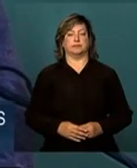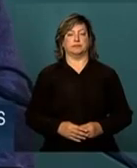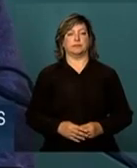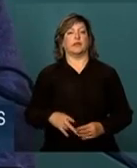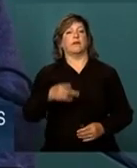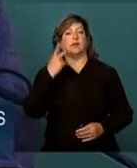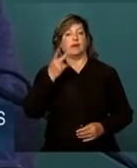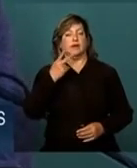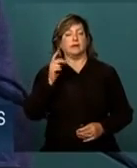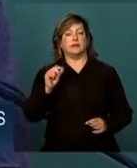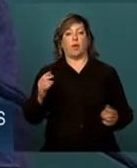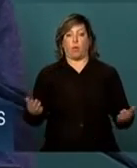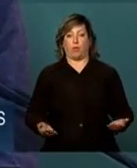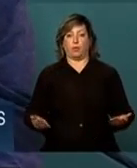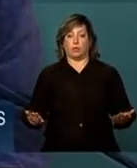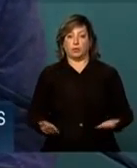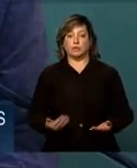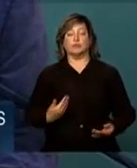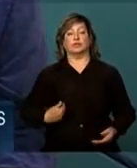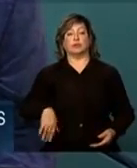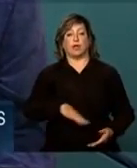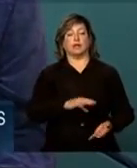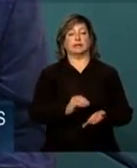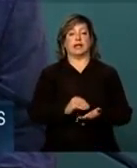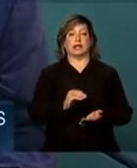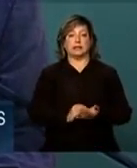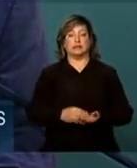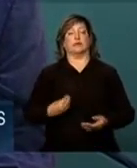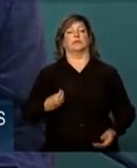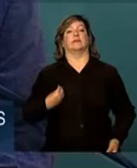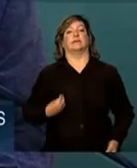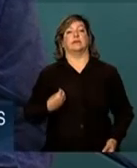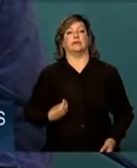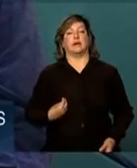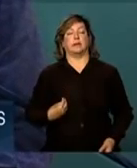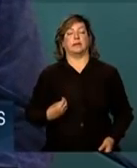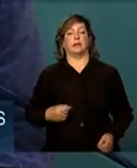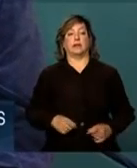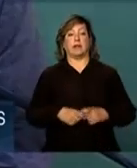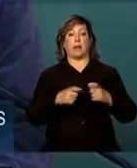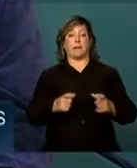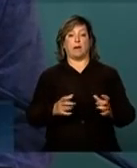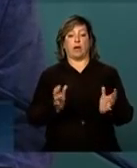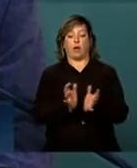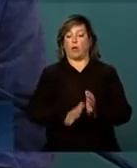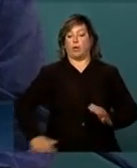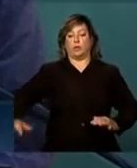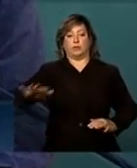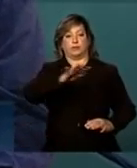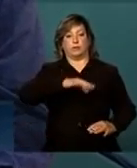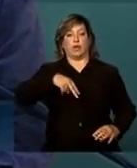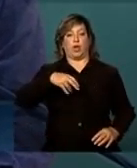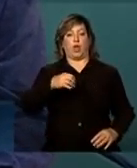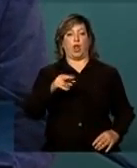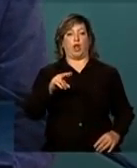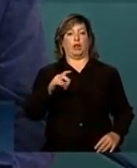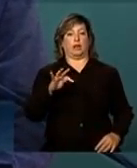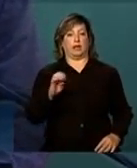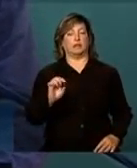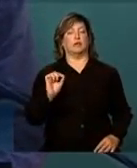falar que hoje nós ainda vivemos, na maior parte do território nordestino, uma das maiores secas da